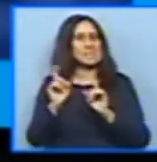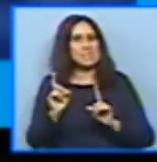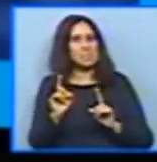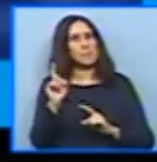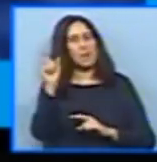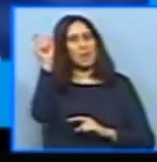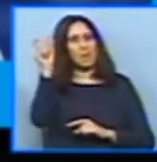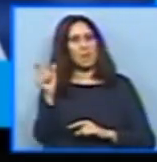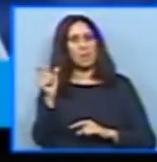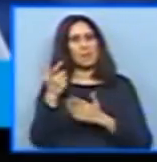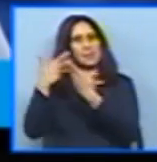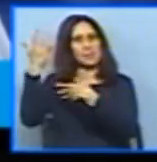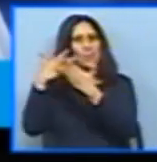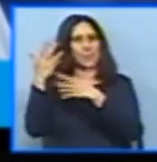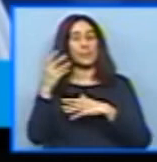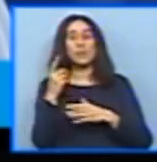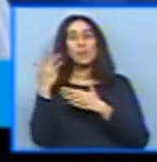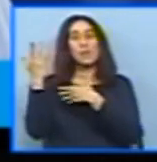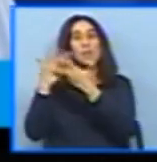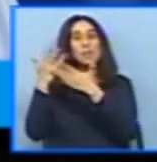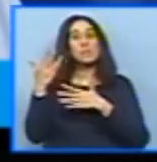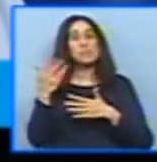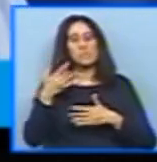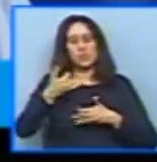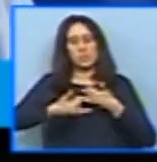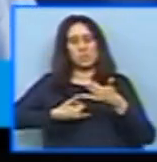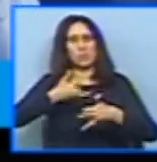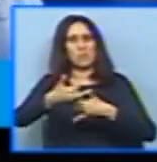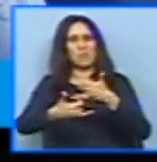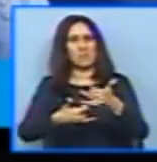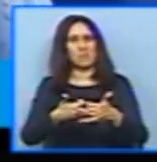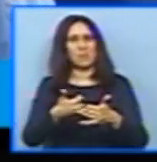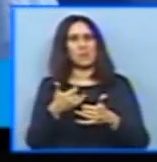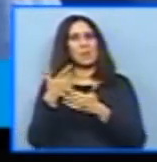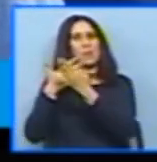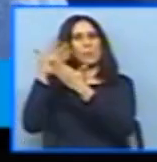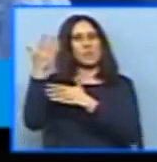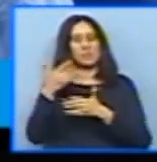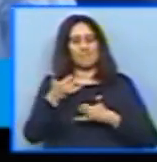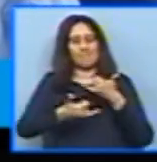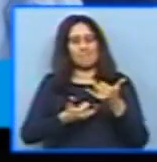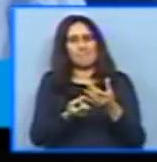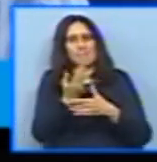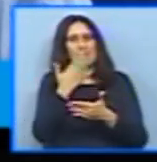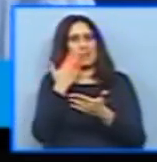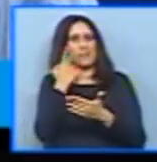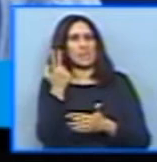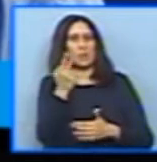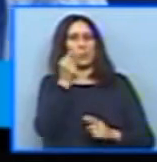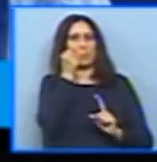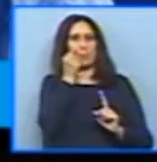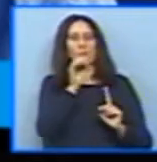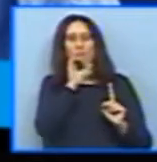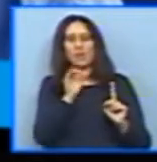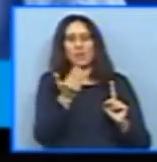próprio é relação. E relação geracional, ou seja, uma relação que gera vida. O pai que gera o filho